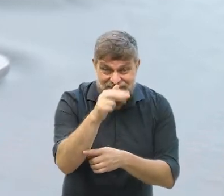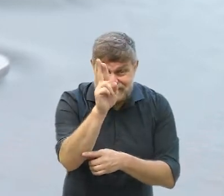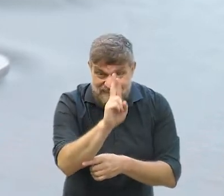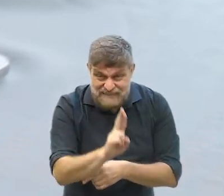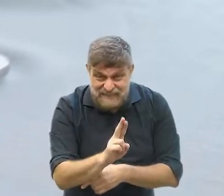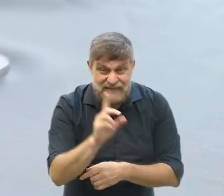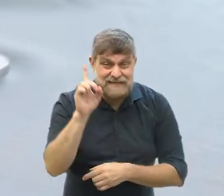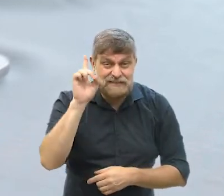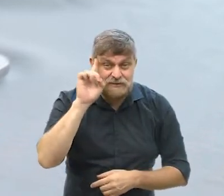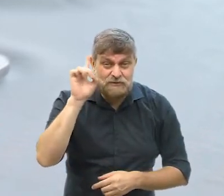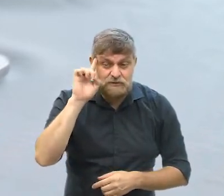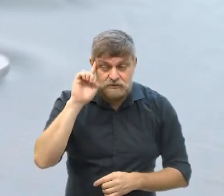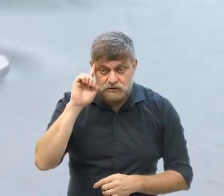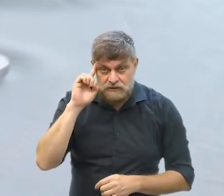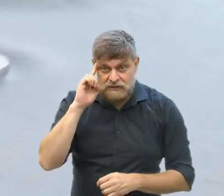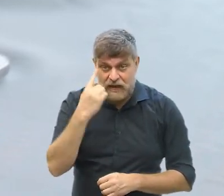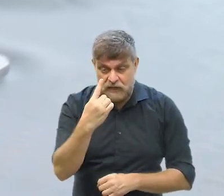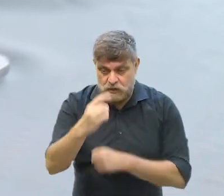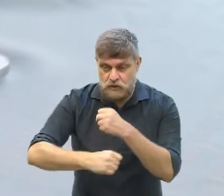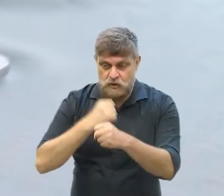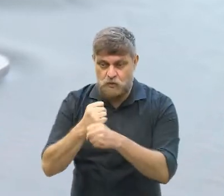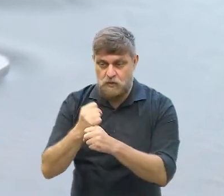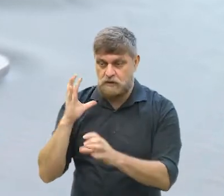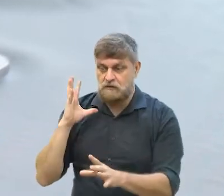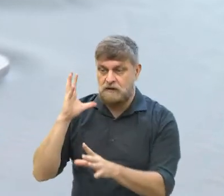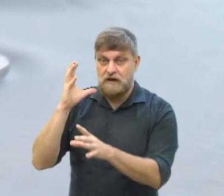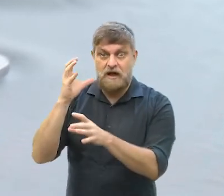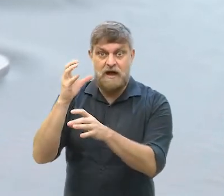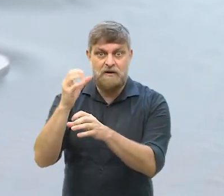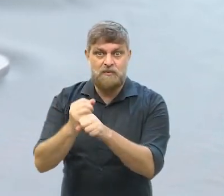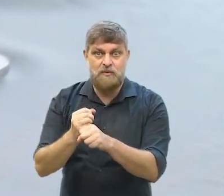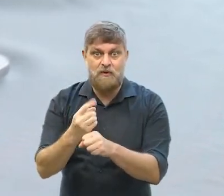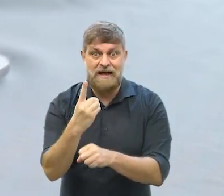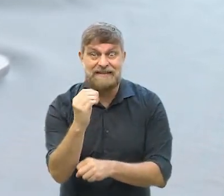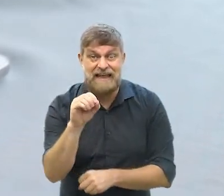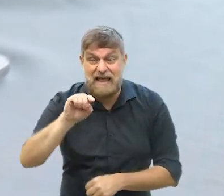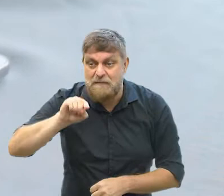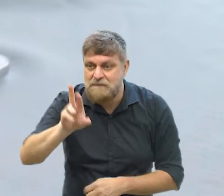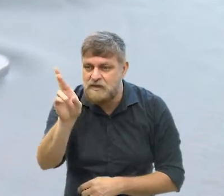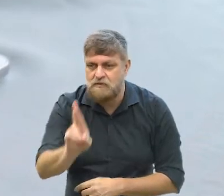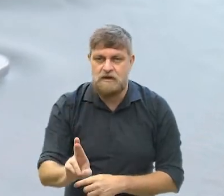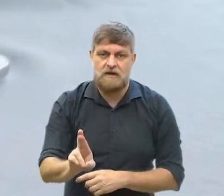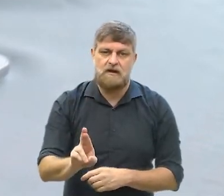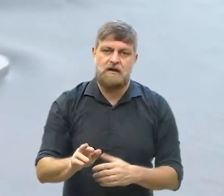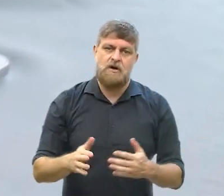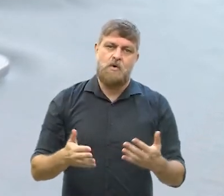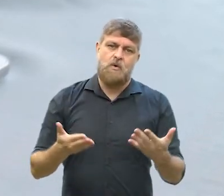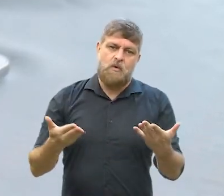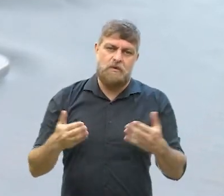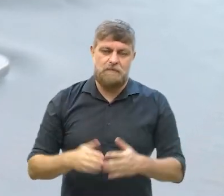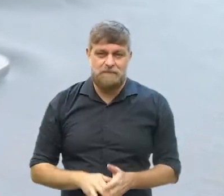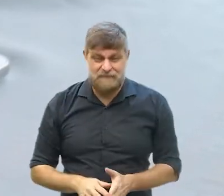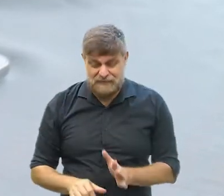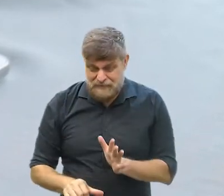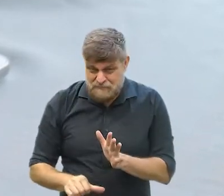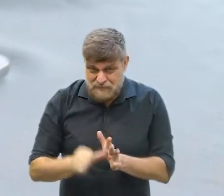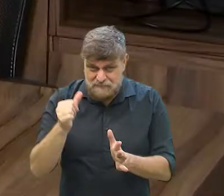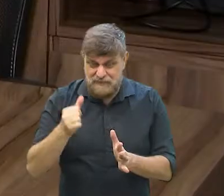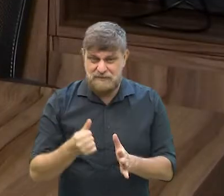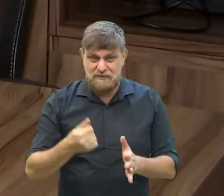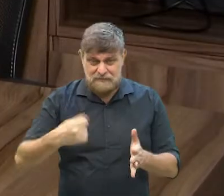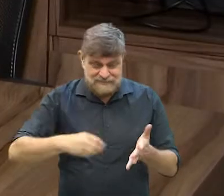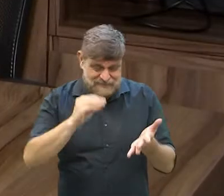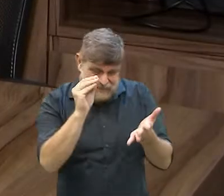ano. Rubens, está no detalhe mesmo. A gente tem que olhar primeiro, né? Por isso que é fundamental eu anotar